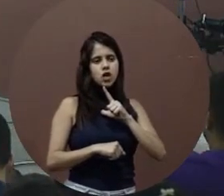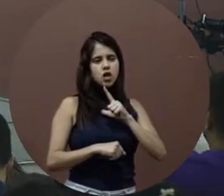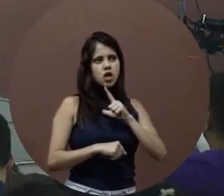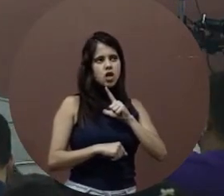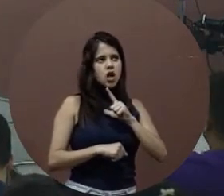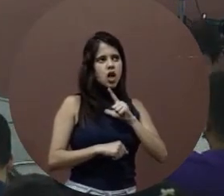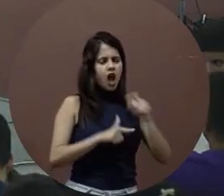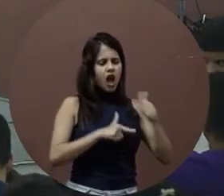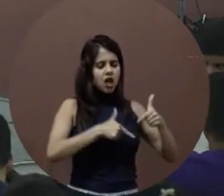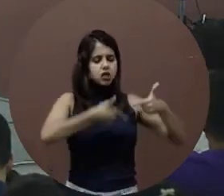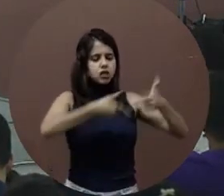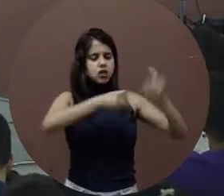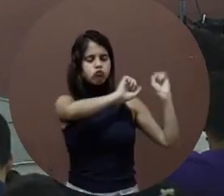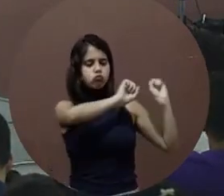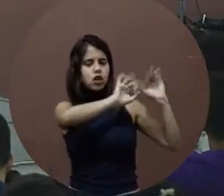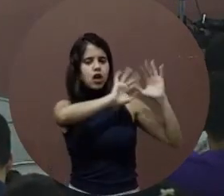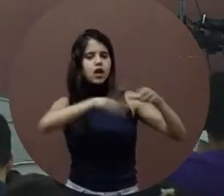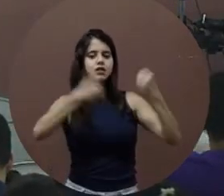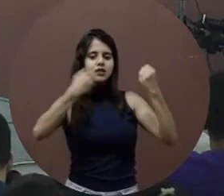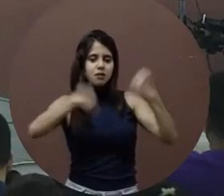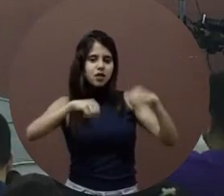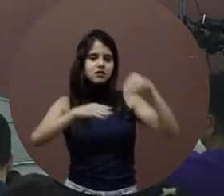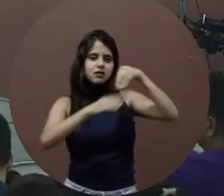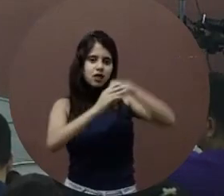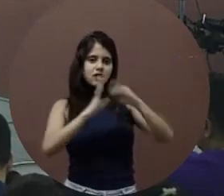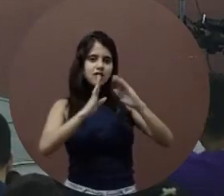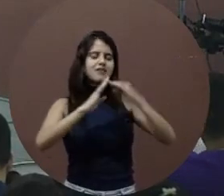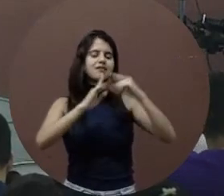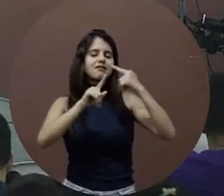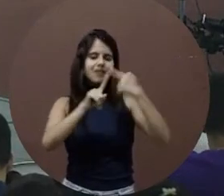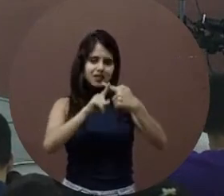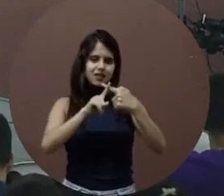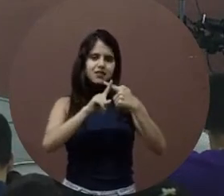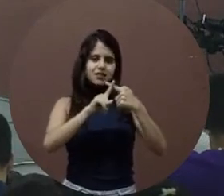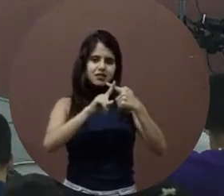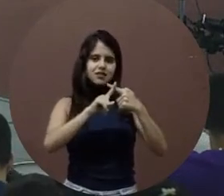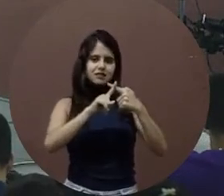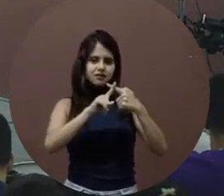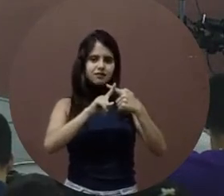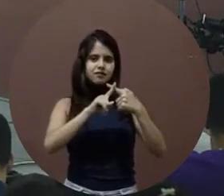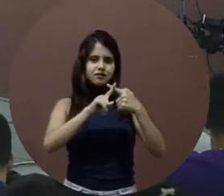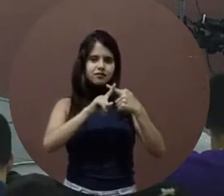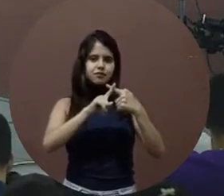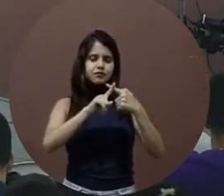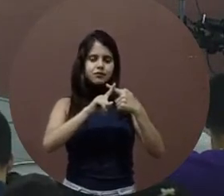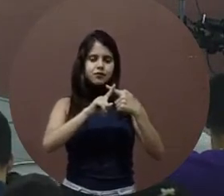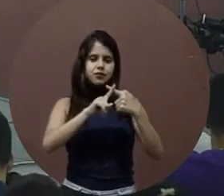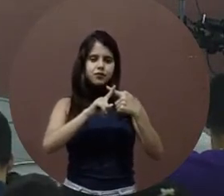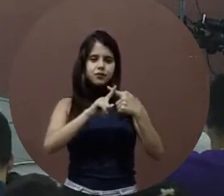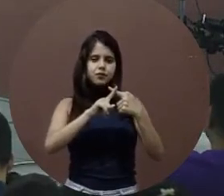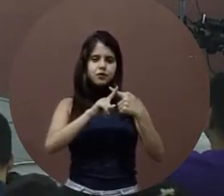operar. Eu sei que é contraditório, fazer a graça operar, porque graça opera sem você fazer.